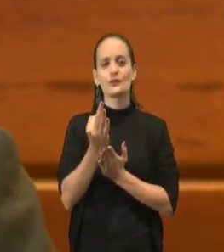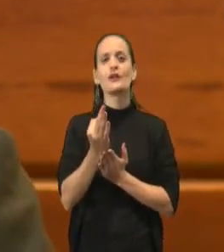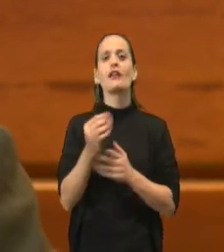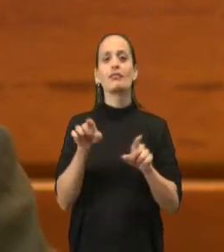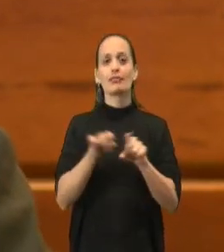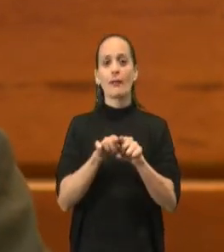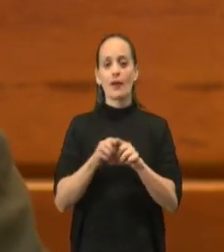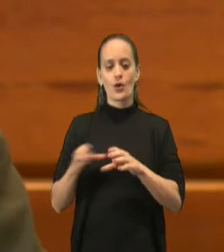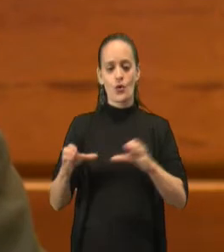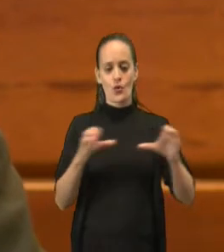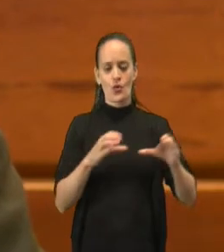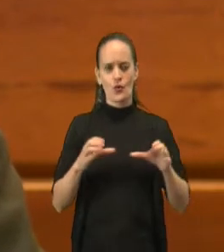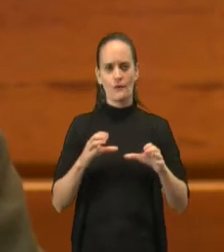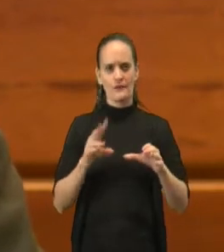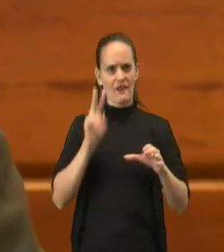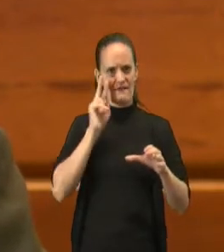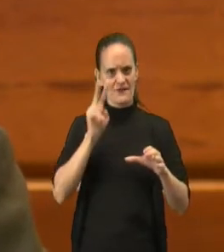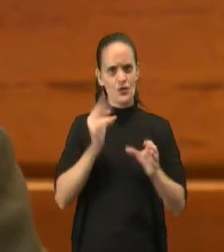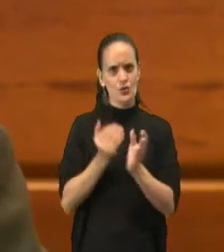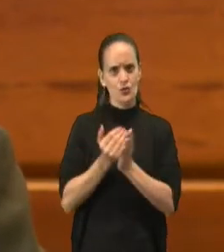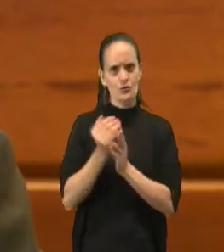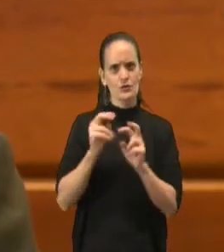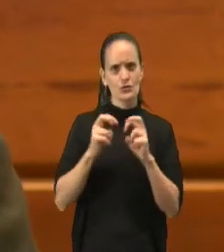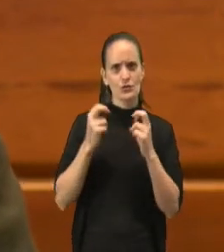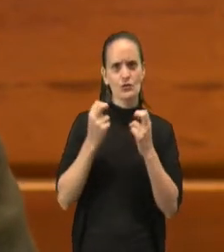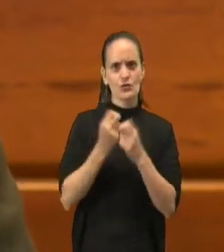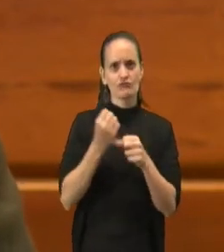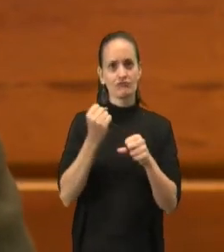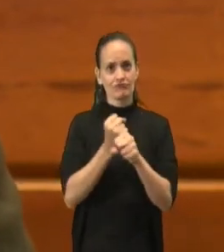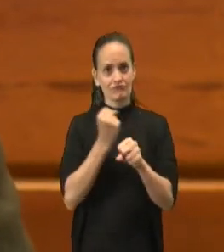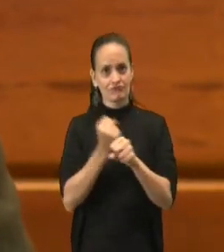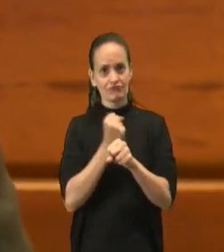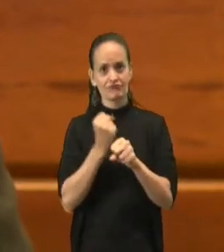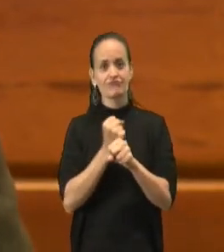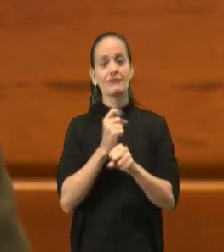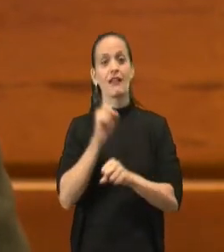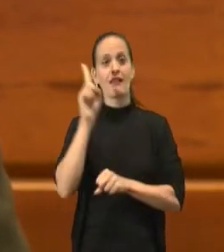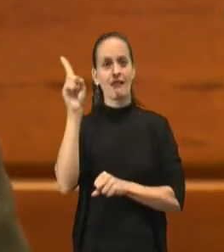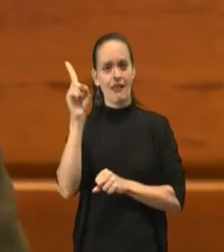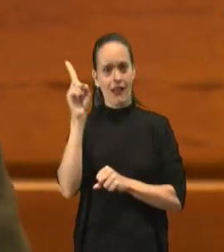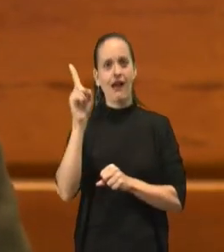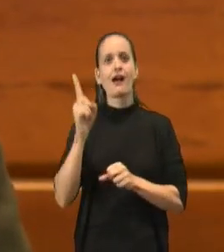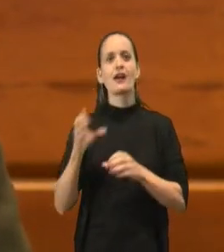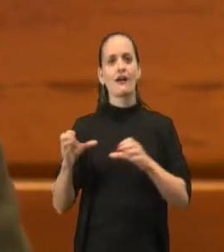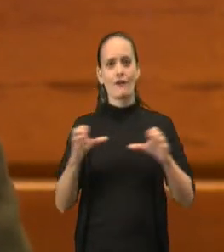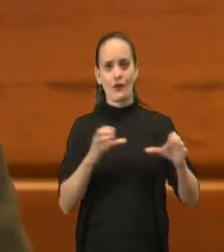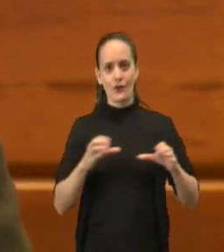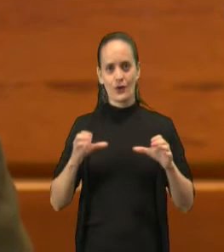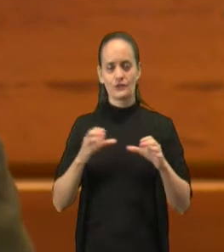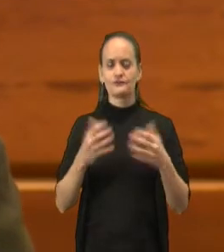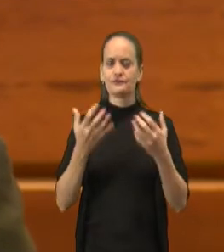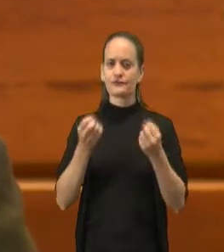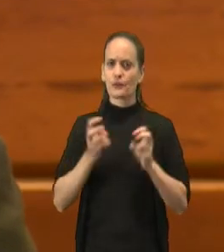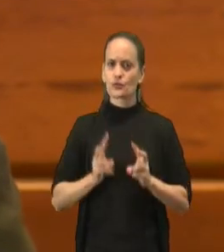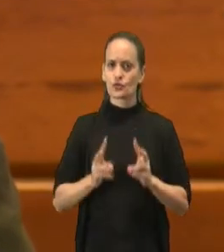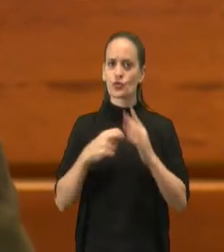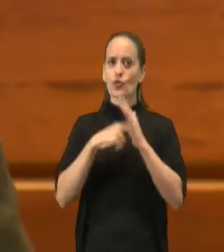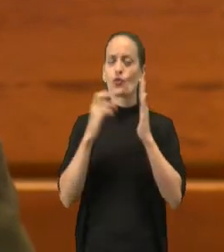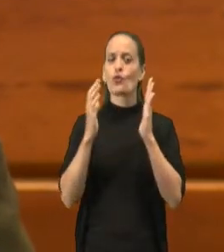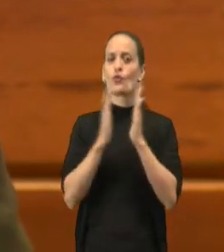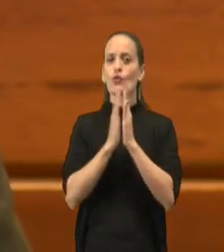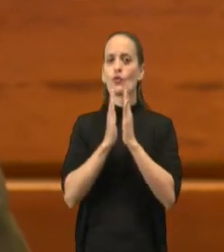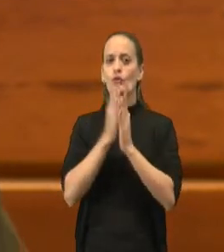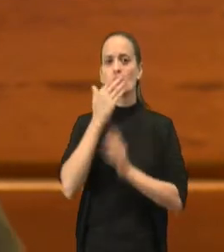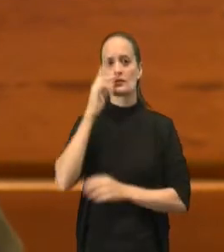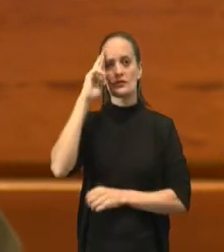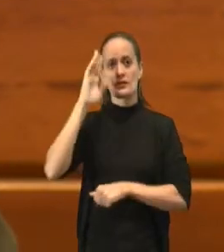o vídeo, como as obras estão avançando mesmo nesse tempo de contingência. Vamos orar ao Senhor, agradecendo por esse